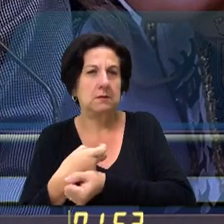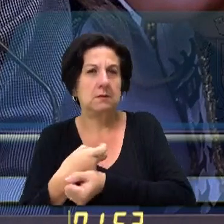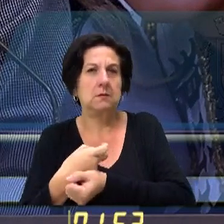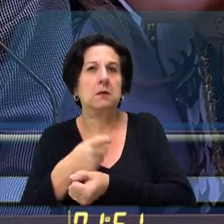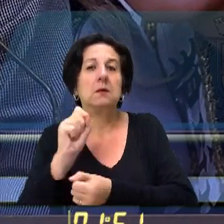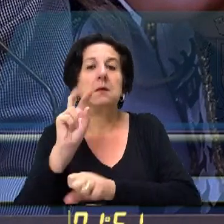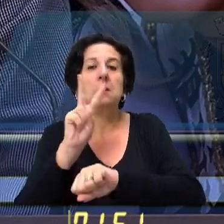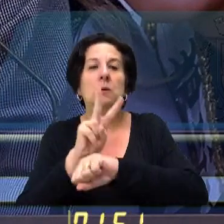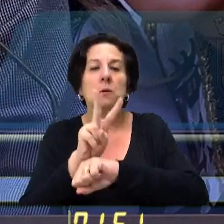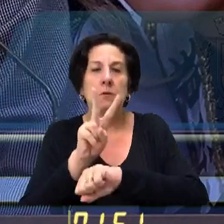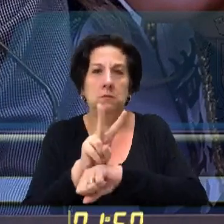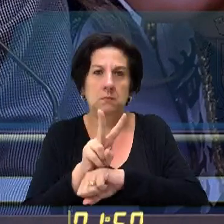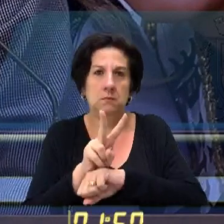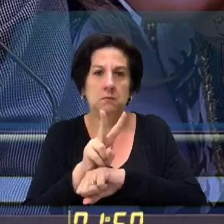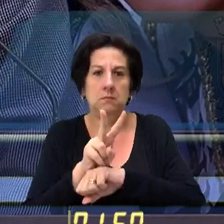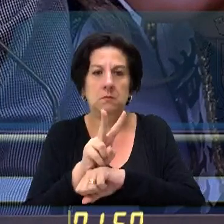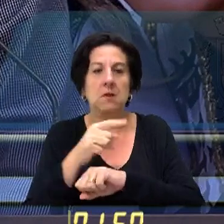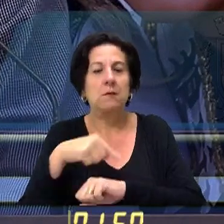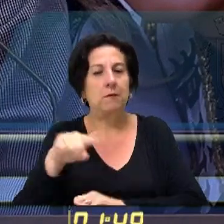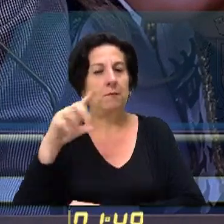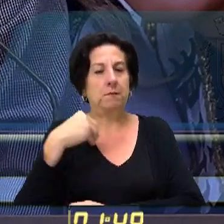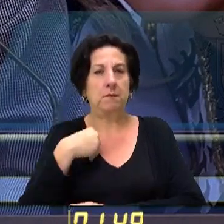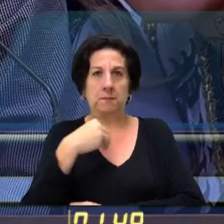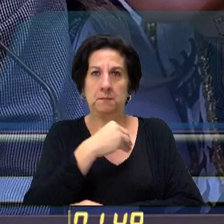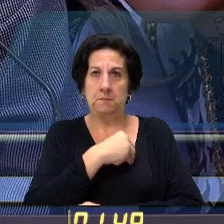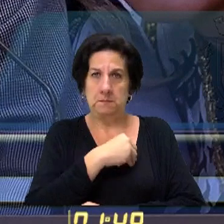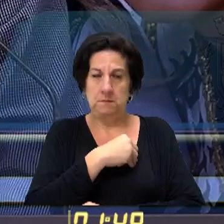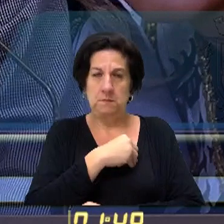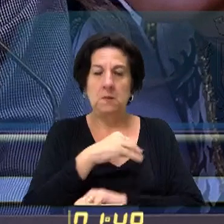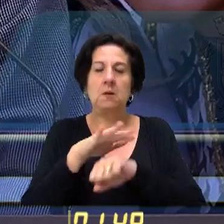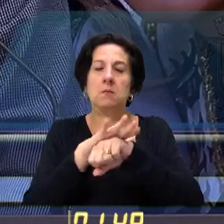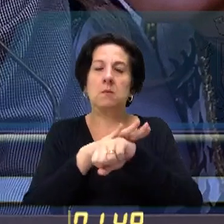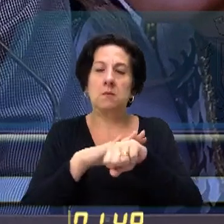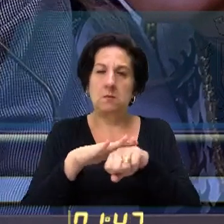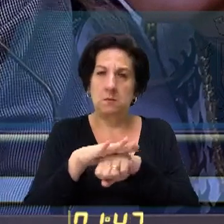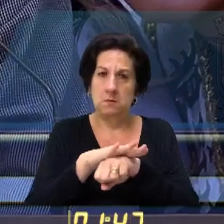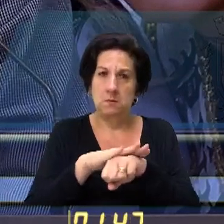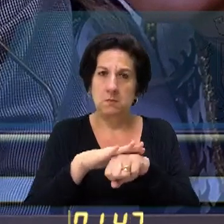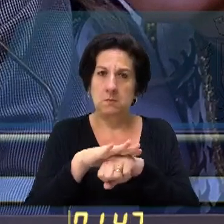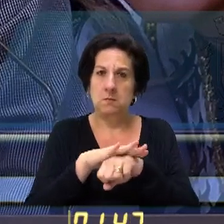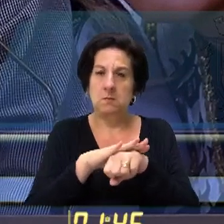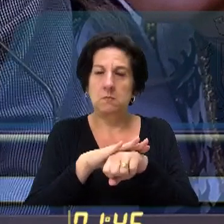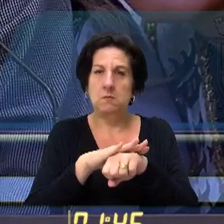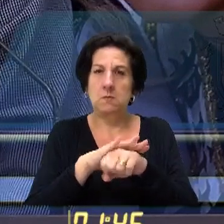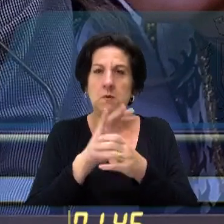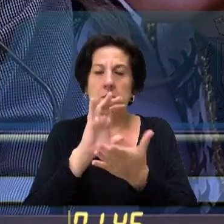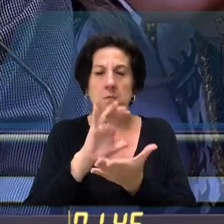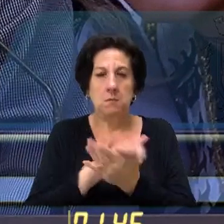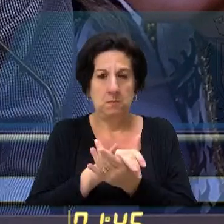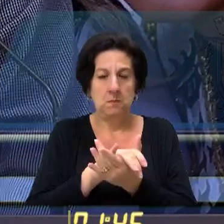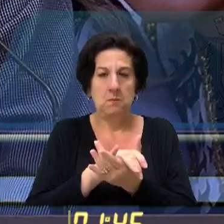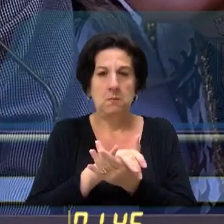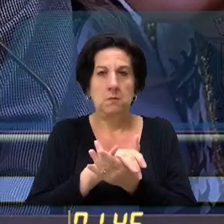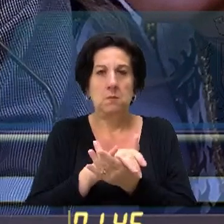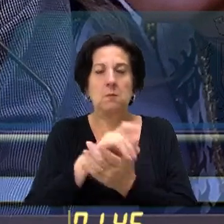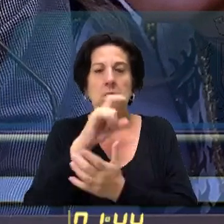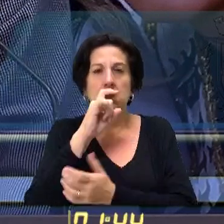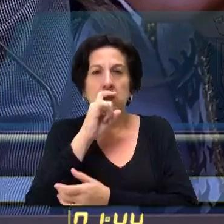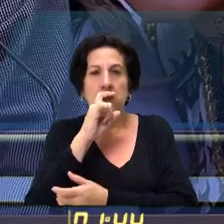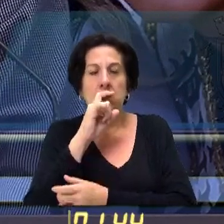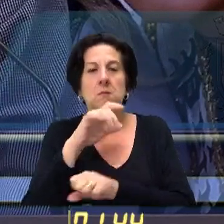que se cuidem, que vão ao médico e converse aos maridos,